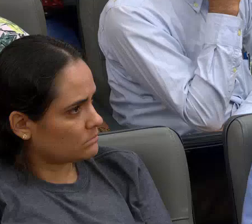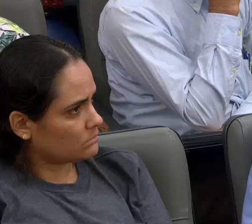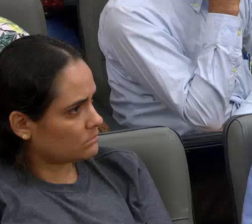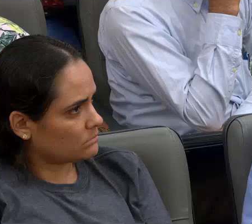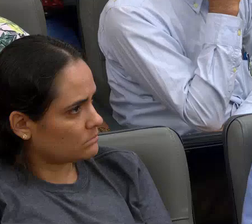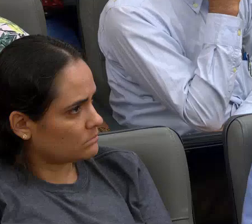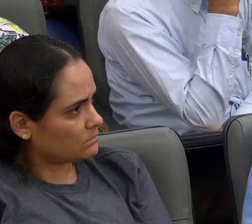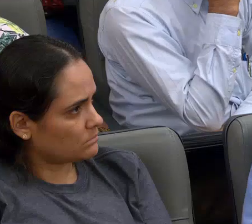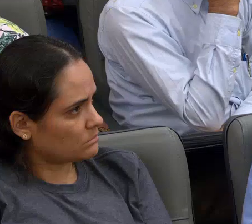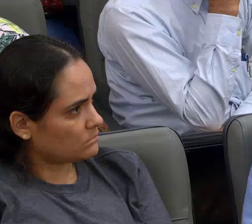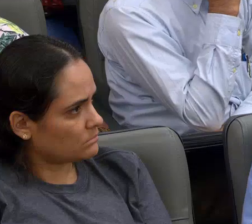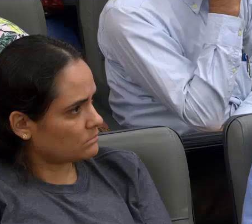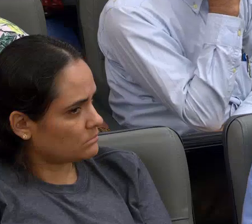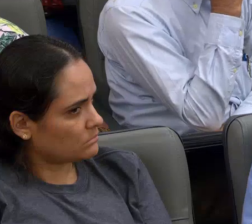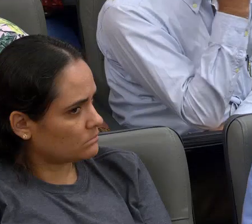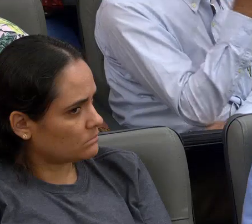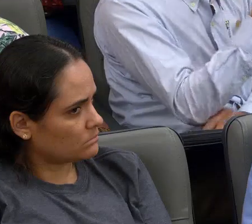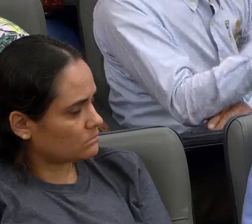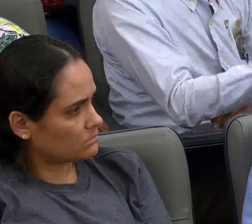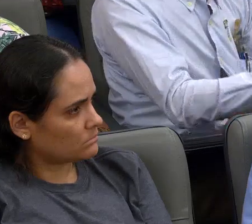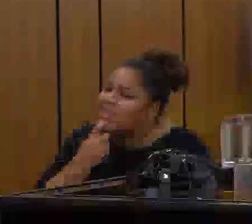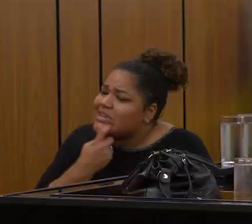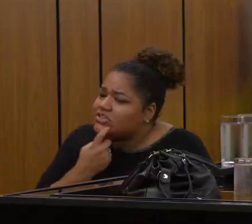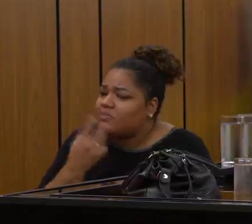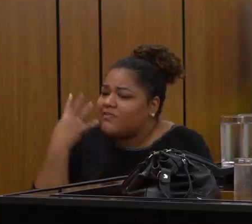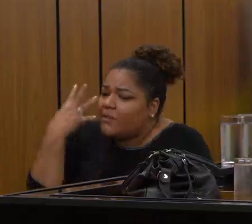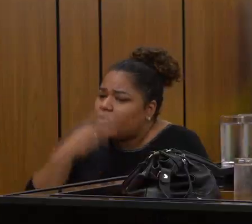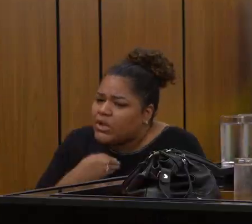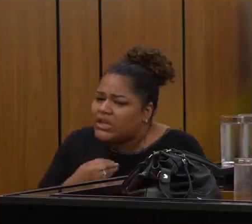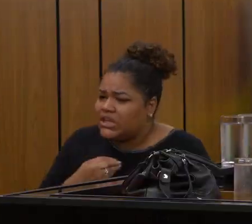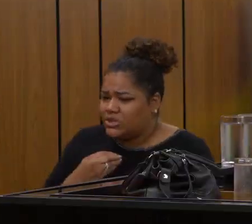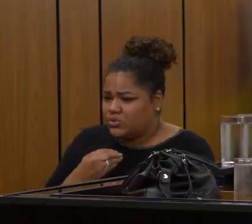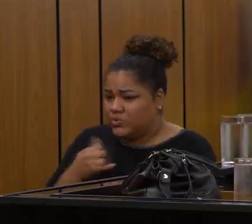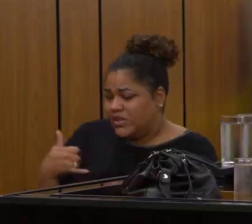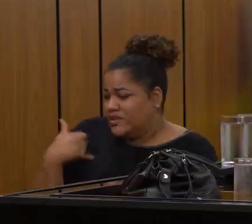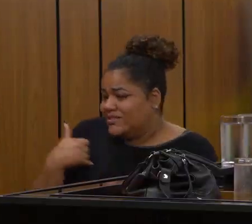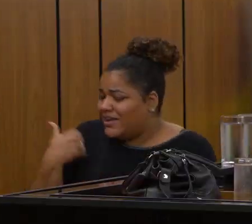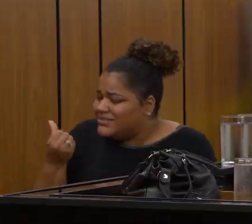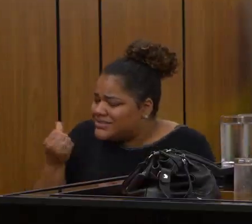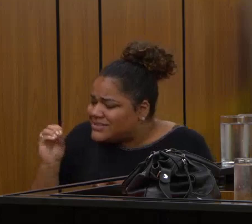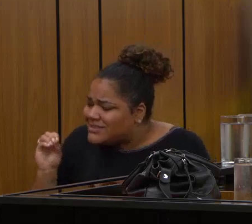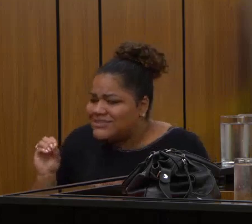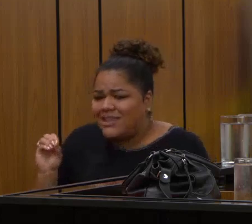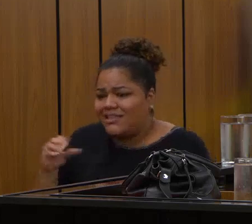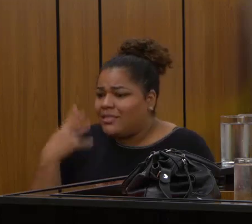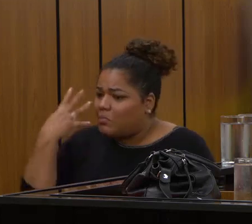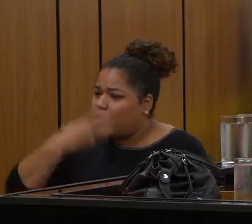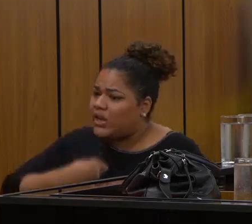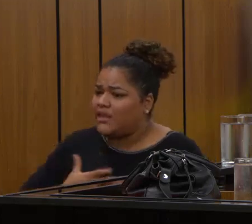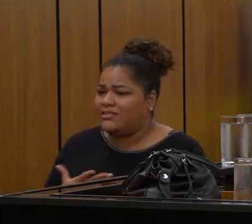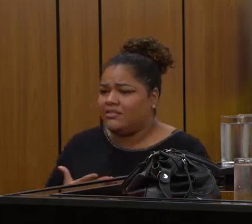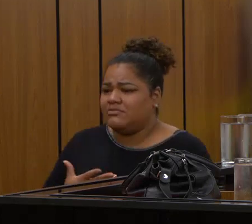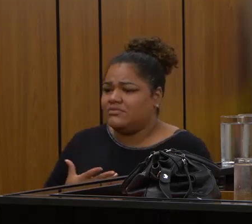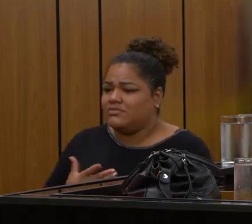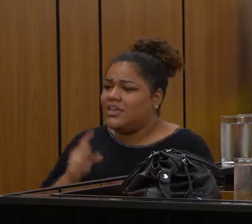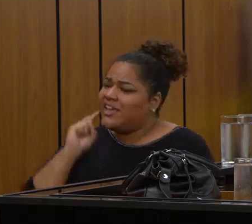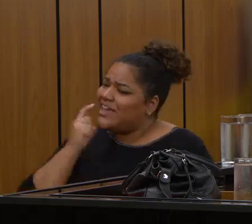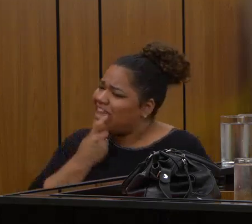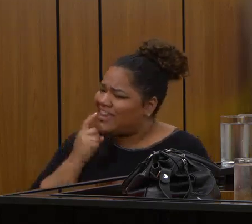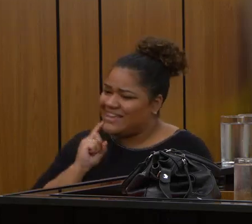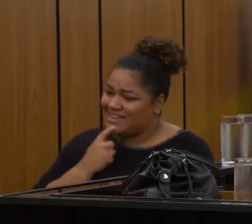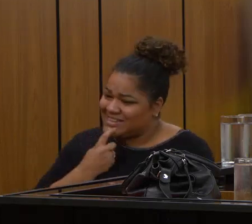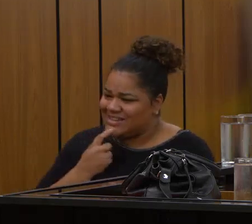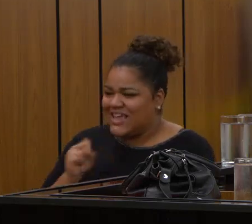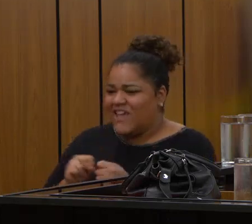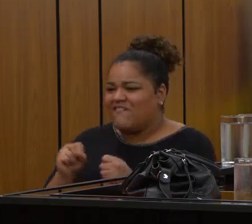eu queria arrumar meus dentes para mim ficar bonita no meu 60 anos depois de arrumar a boca arrumar o rosto e